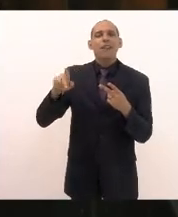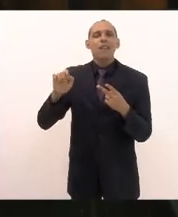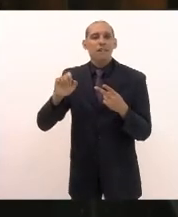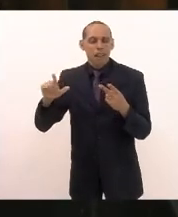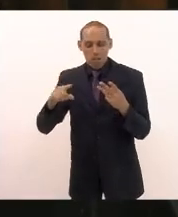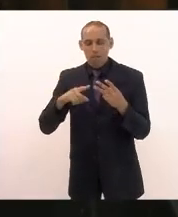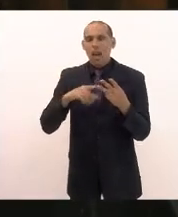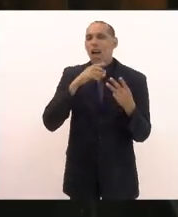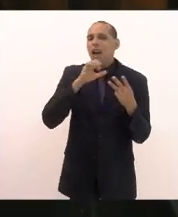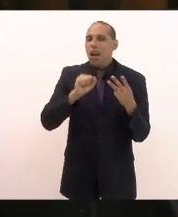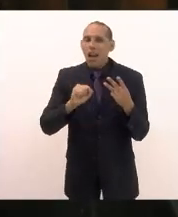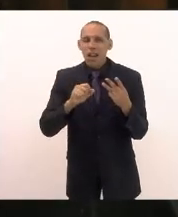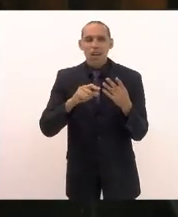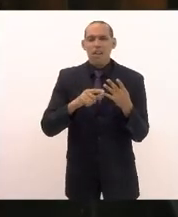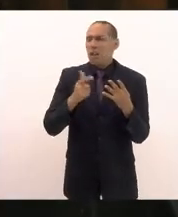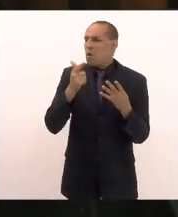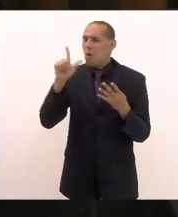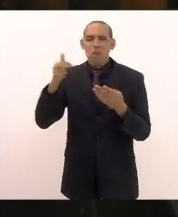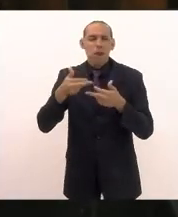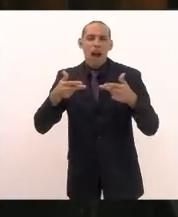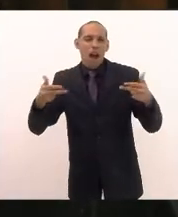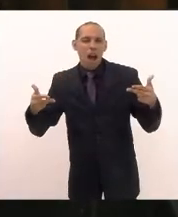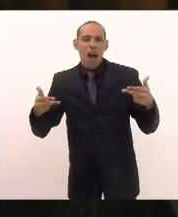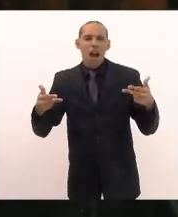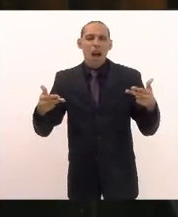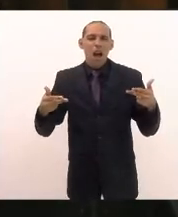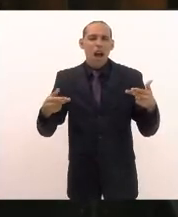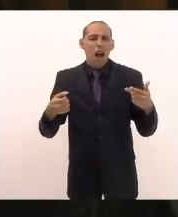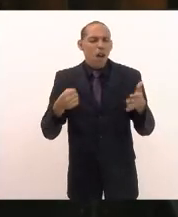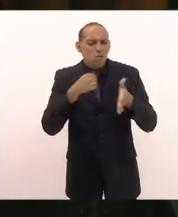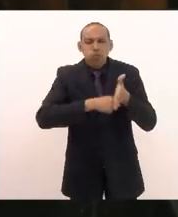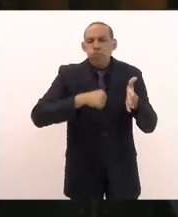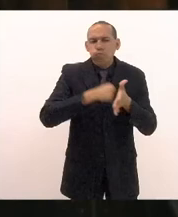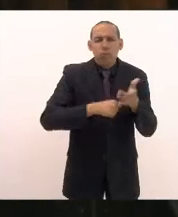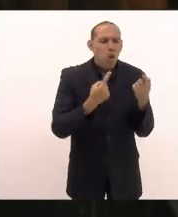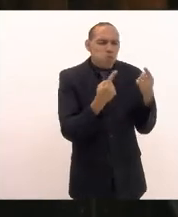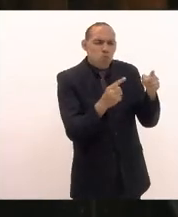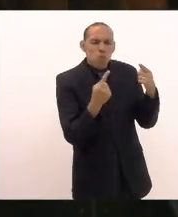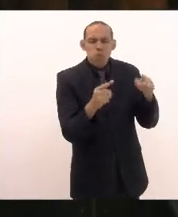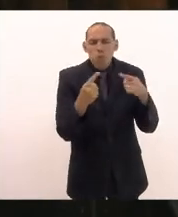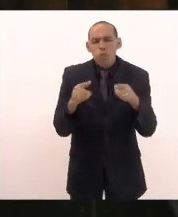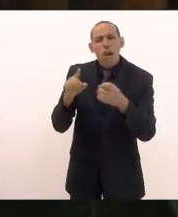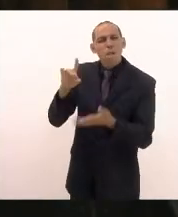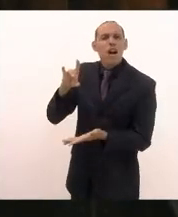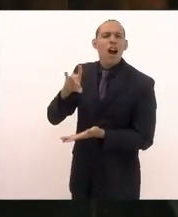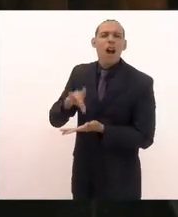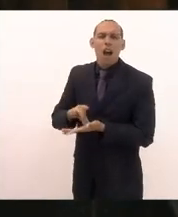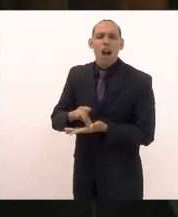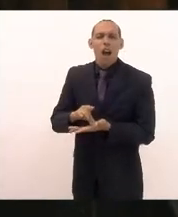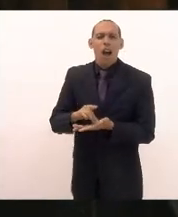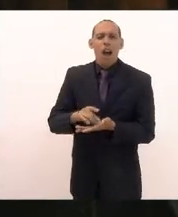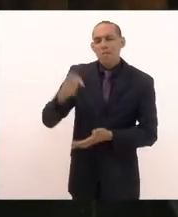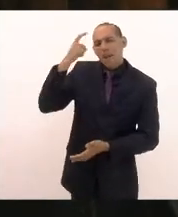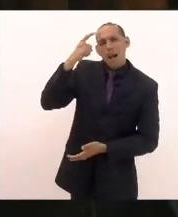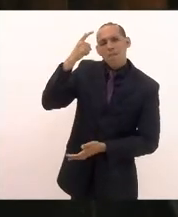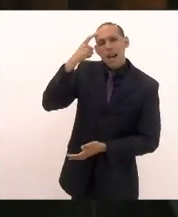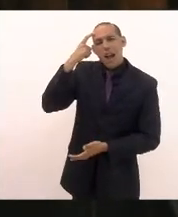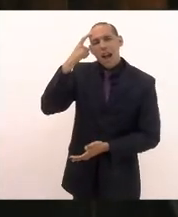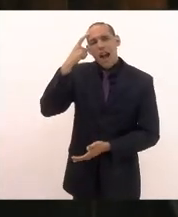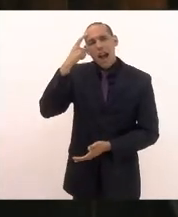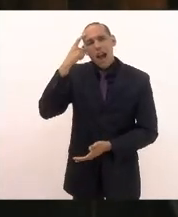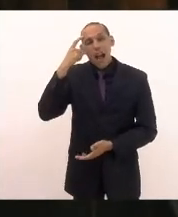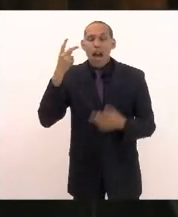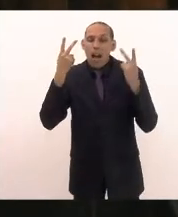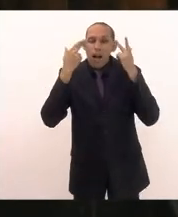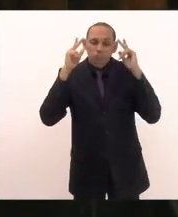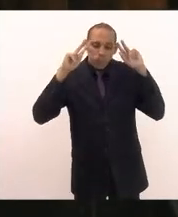Freire, lutaram contra a razão, lutaram contra a verdade, lutaram contra a natureza